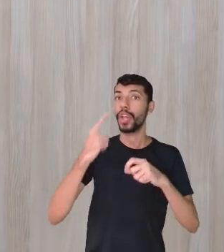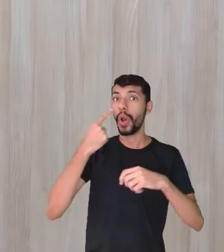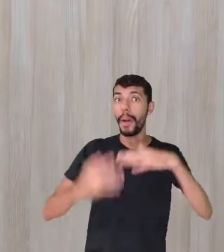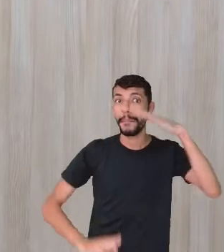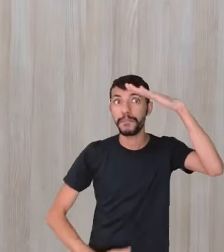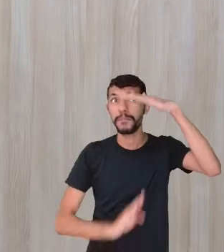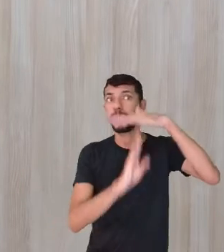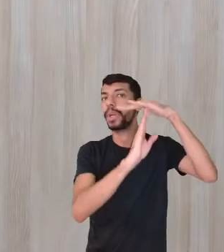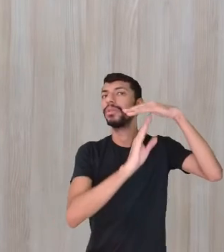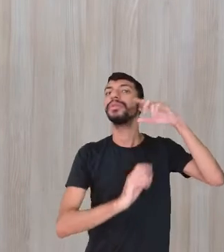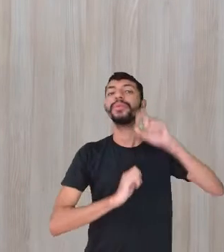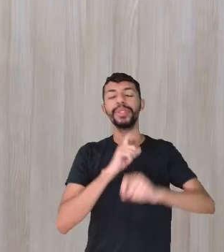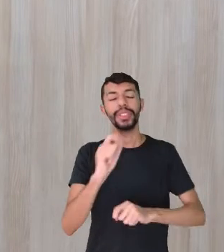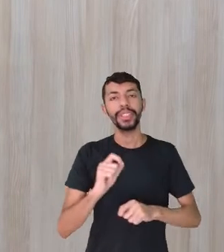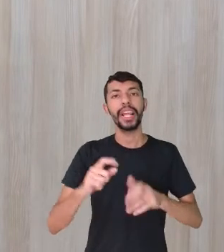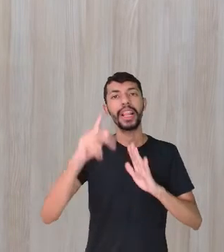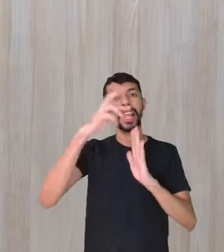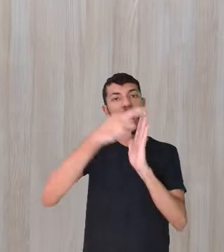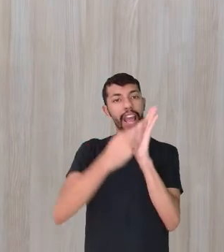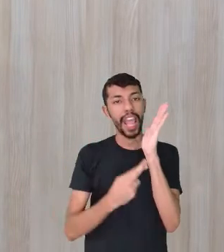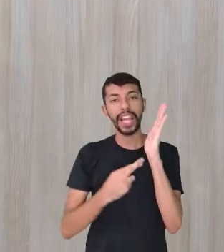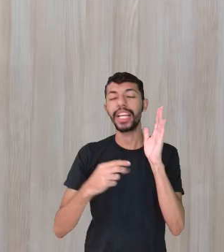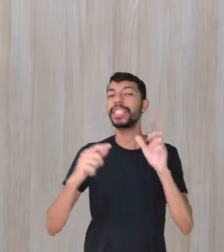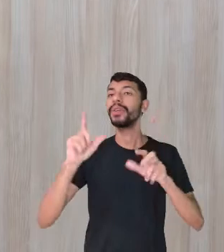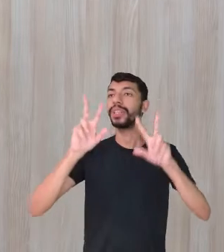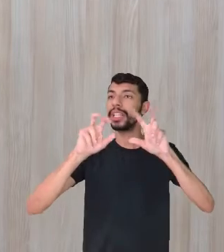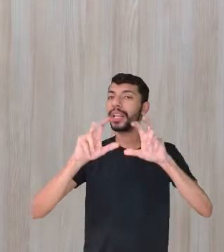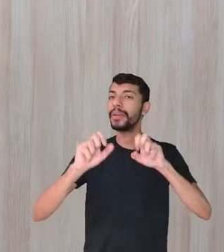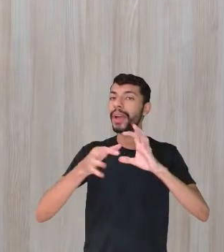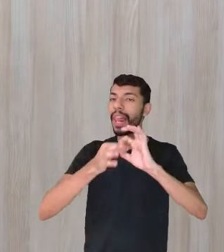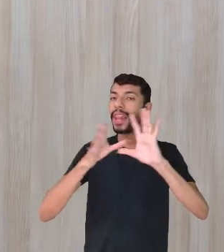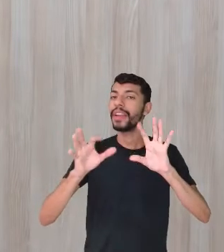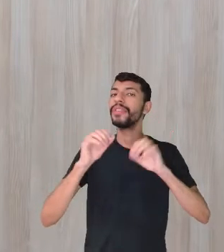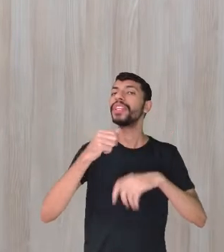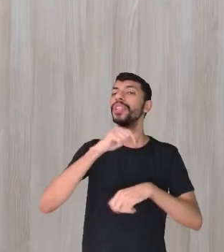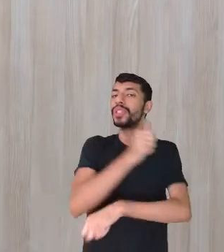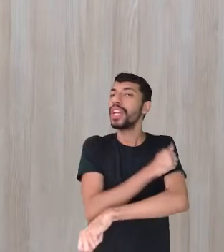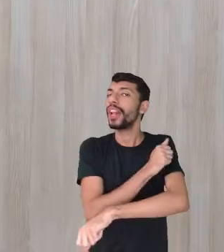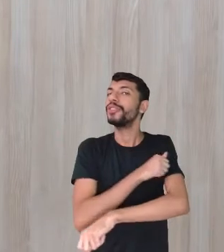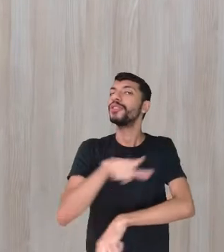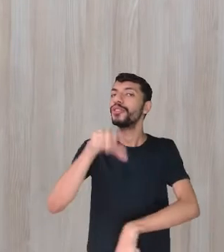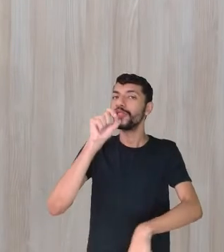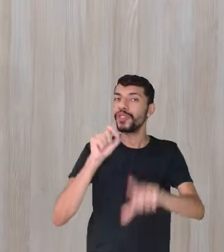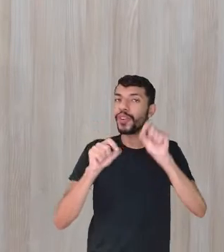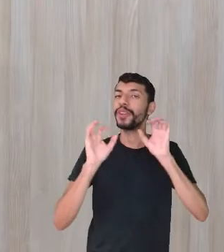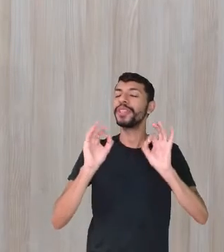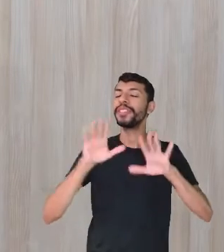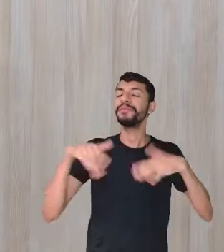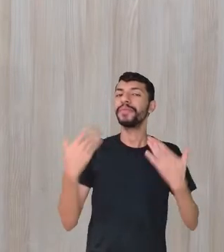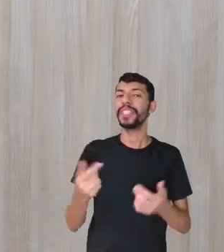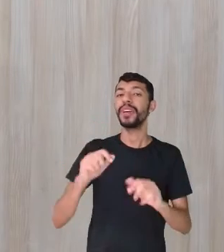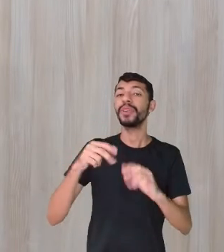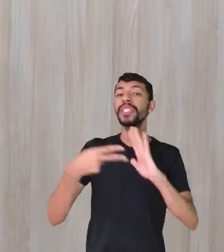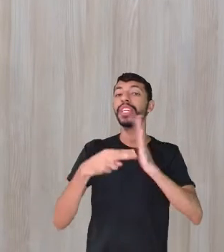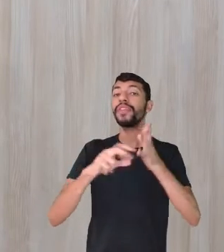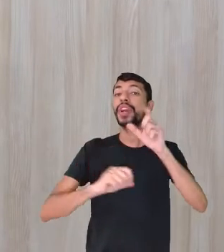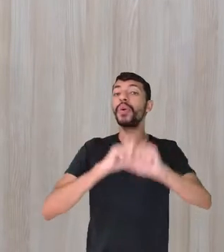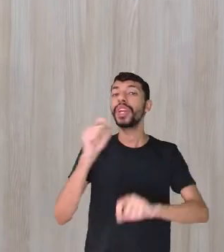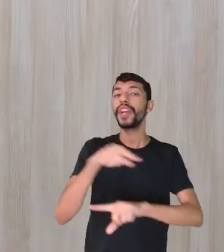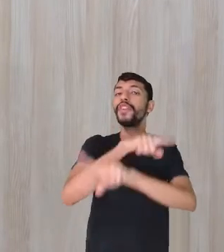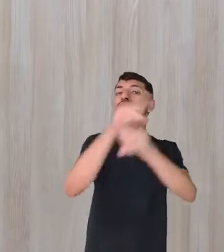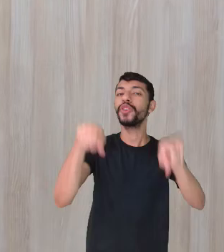nas redações com temas livres escolhidos pelos alunos. Então, significa que vocês estão jogando